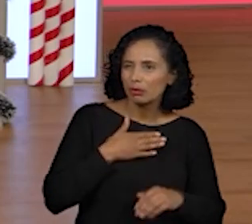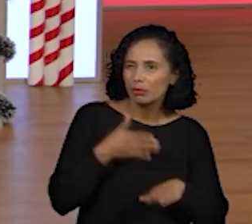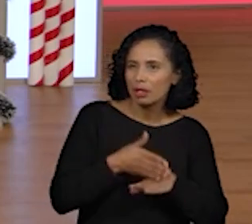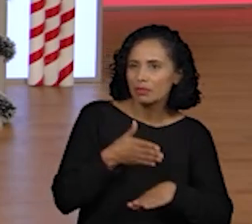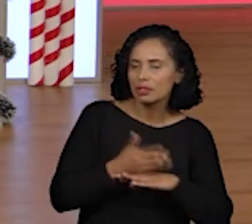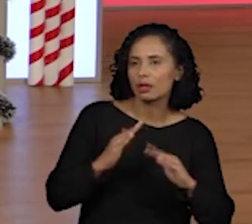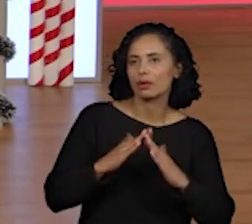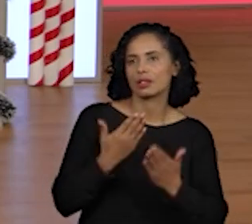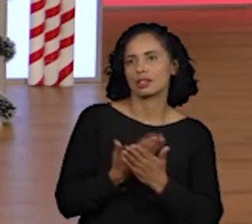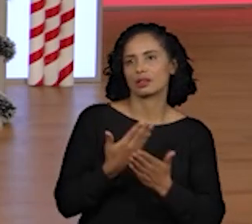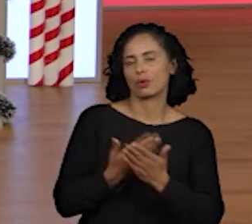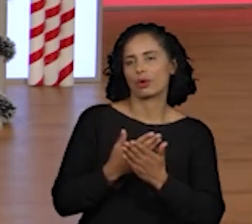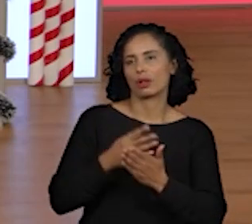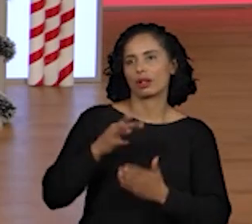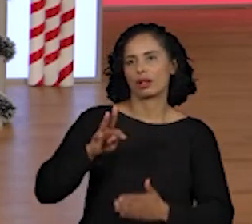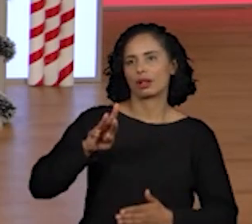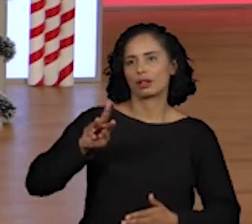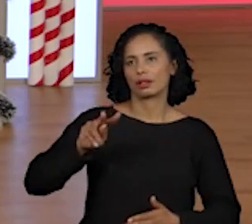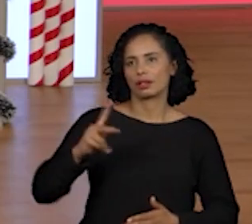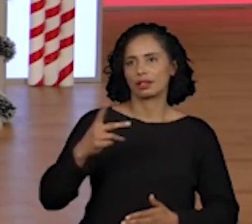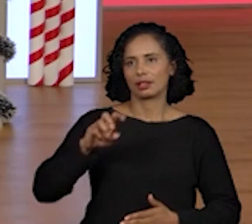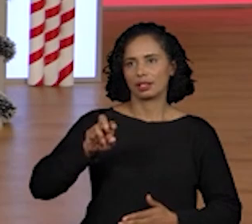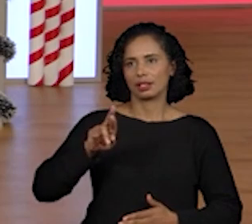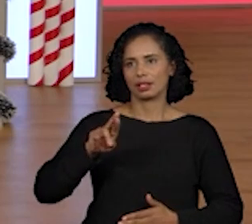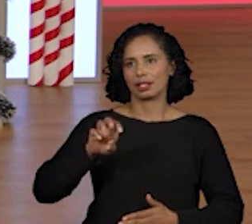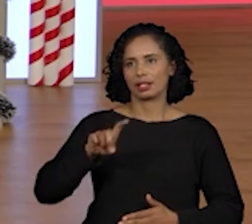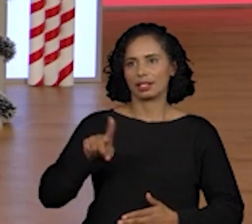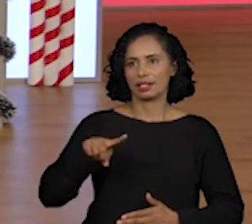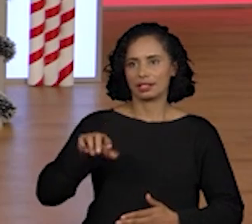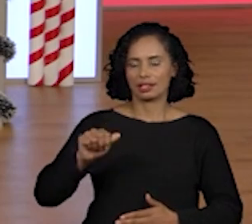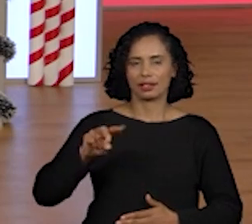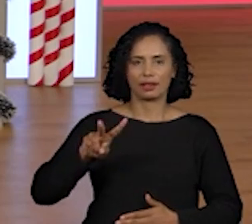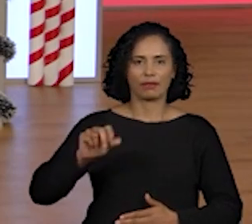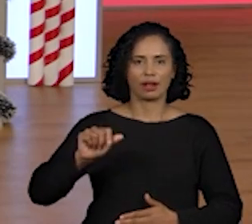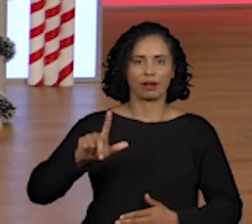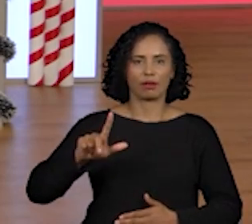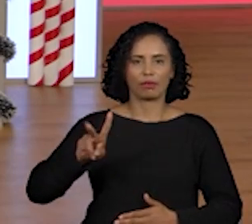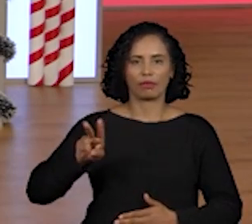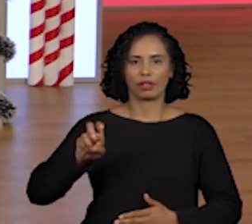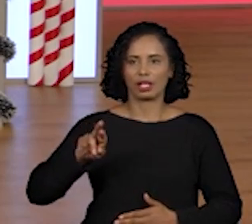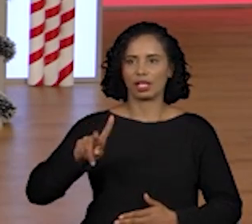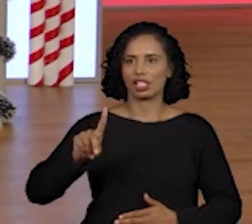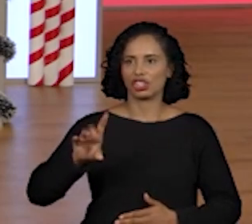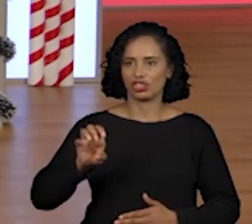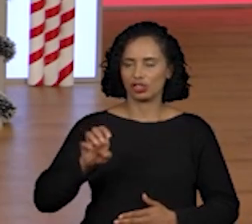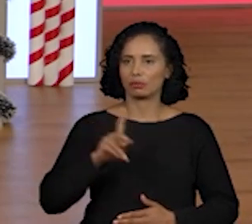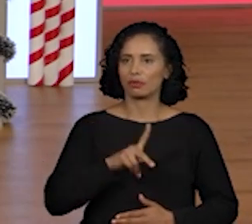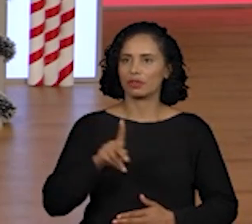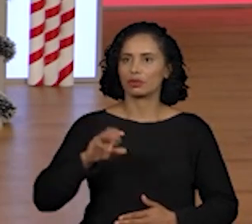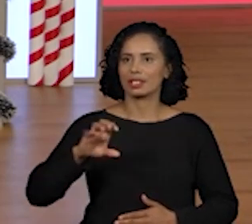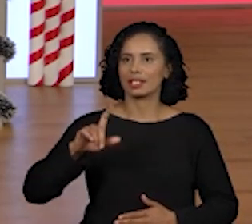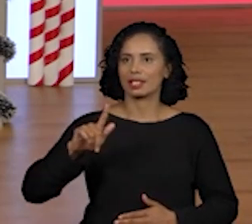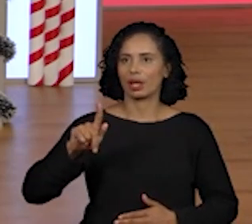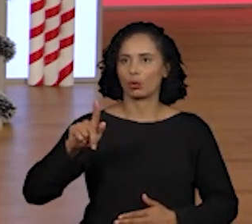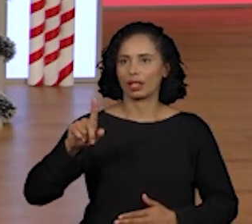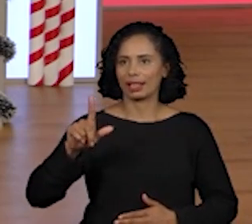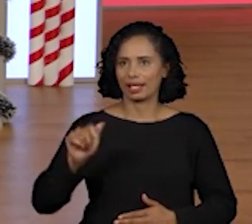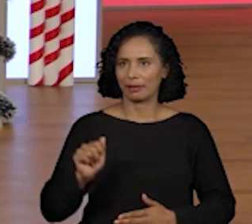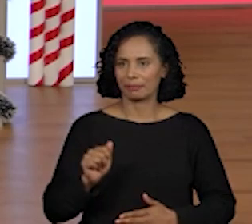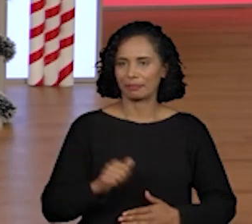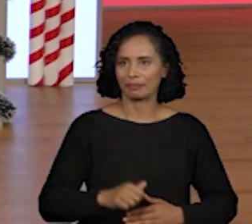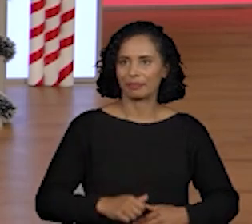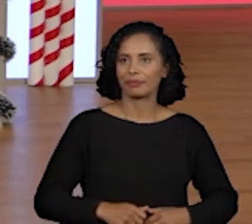Tereza Valverde Cardoso. É isso mesmo, com a professora Selma.